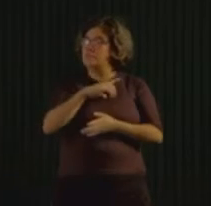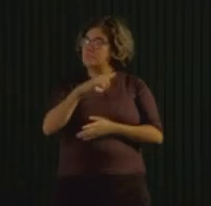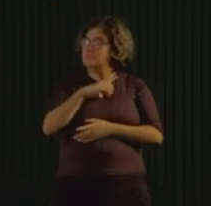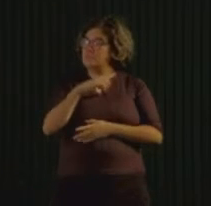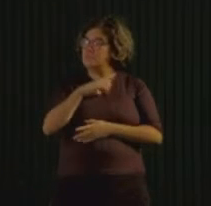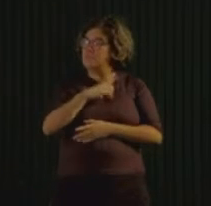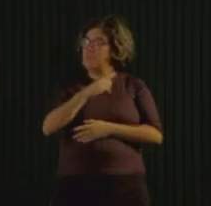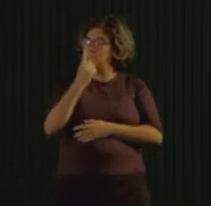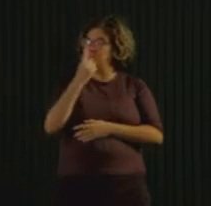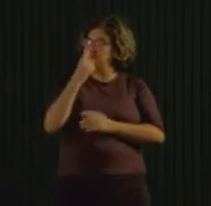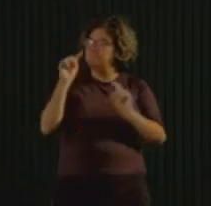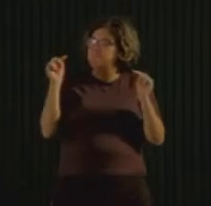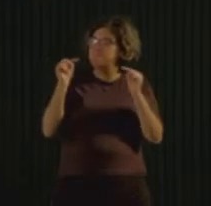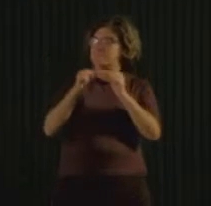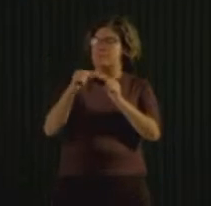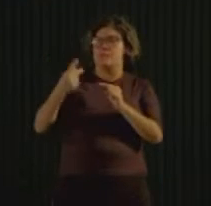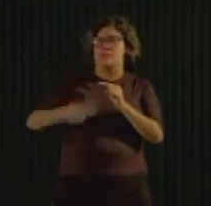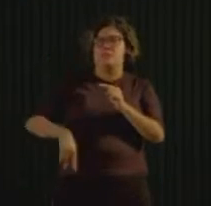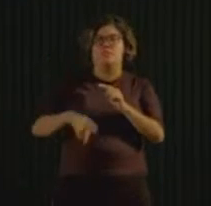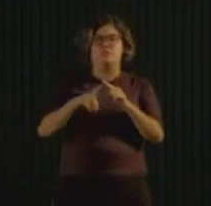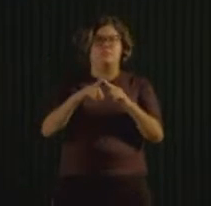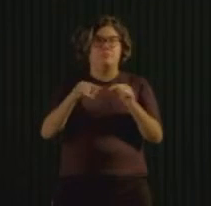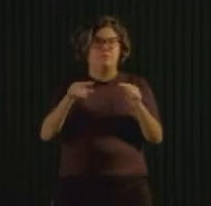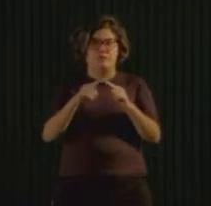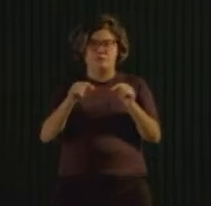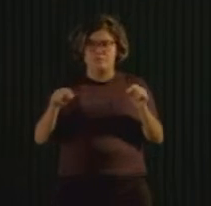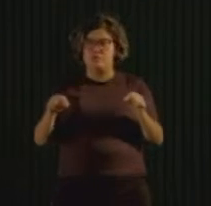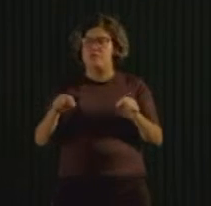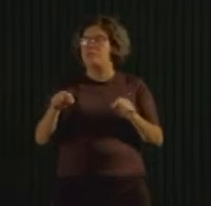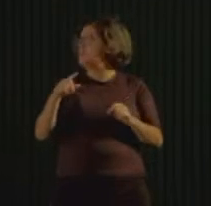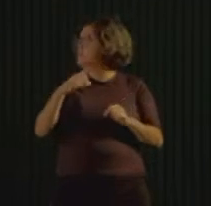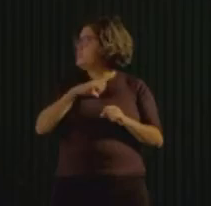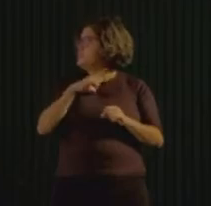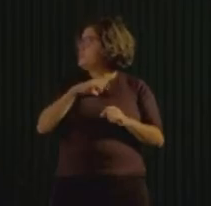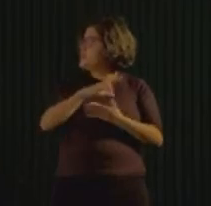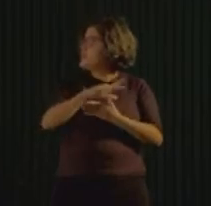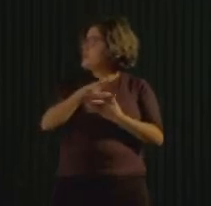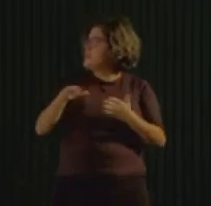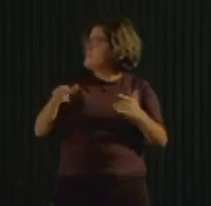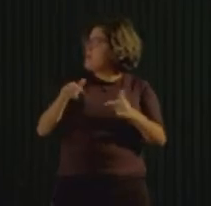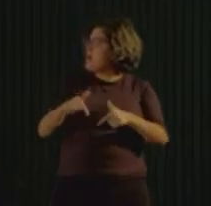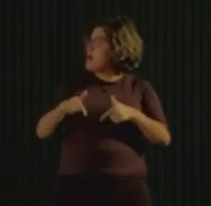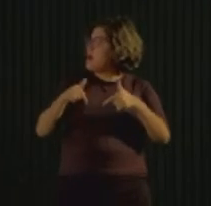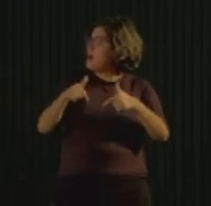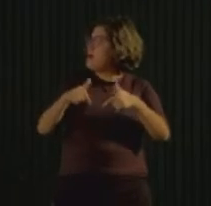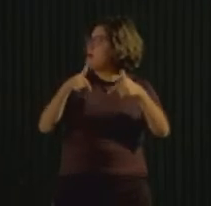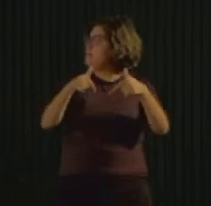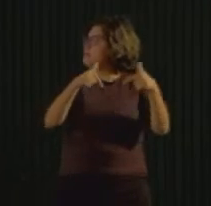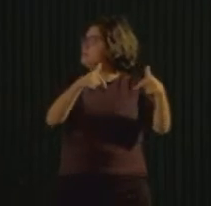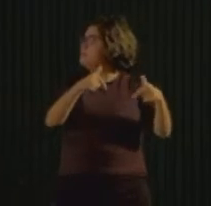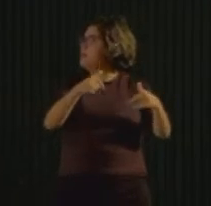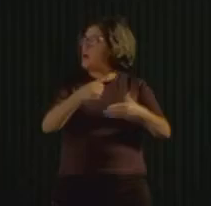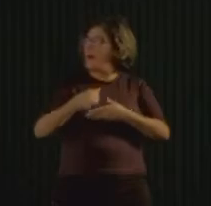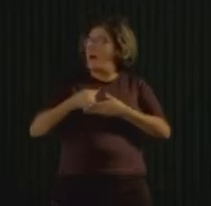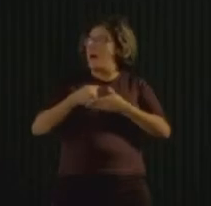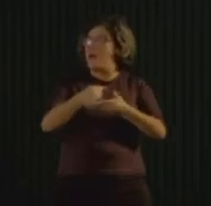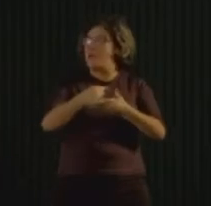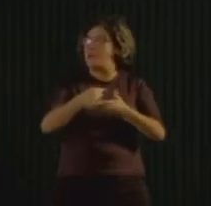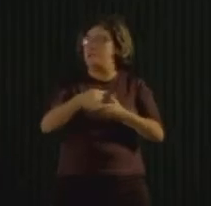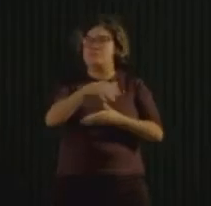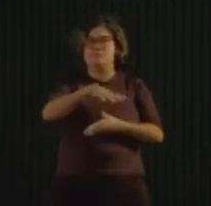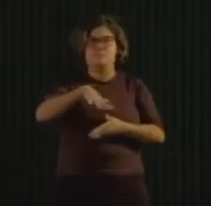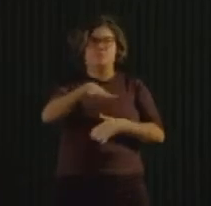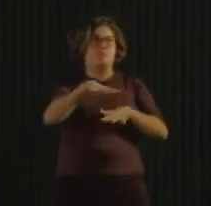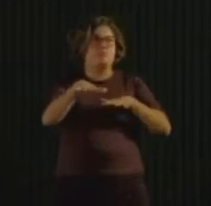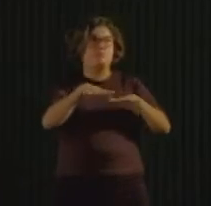uma familiaridade muito legal com Brasília, a que sempre foi um palco de grandes manifestações a